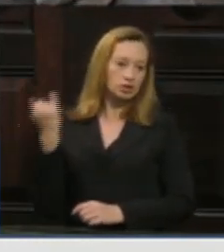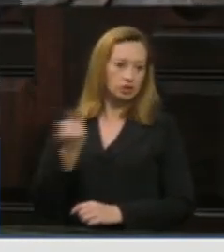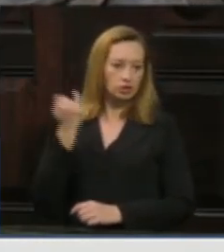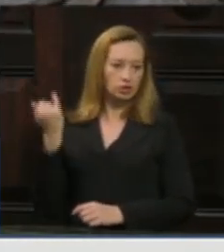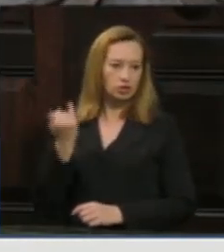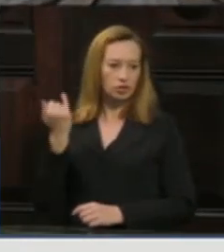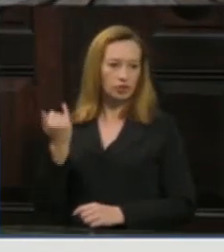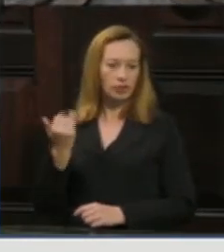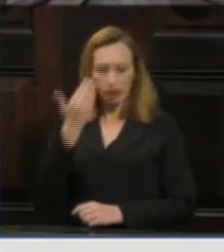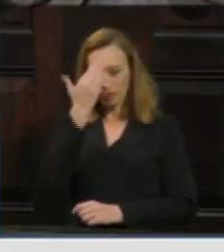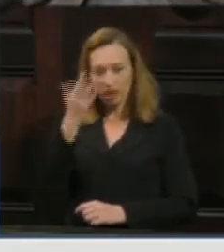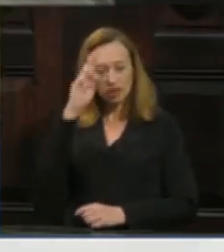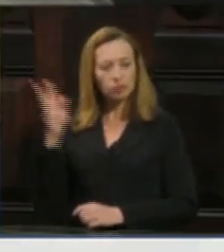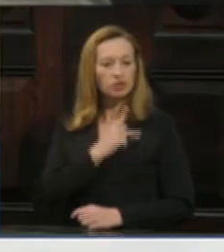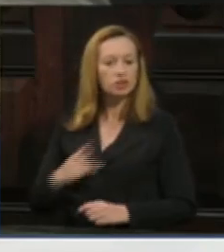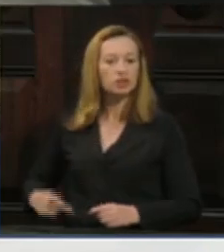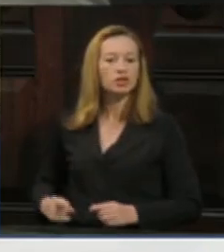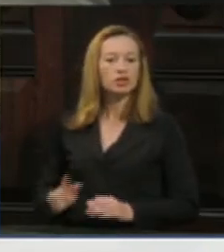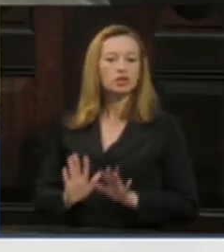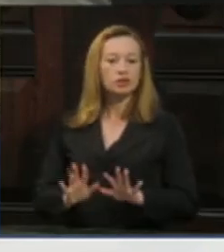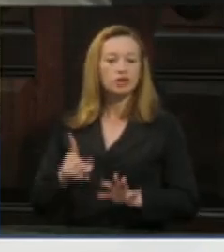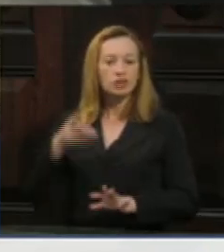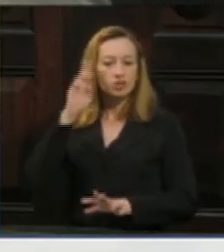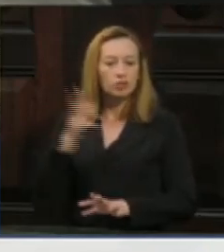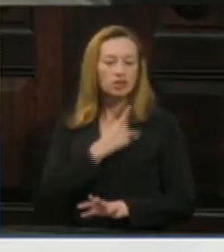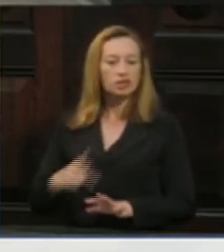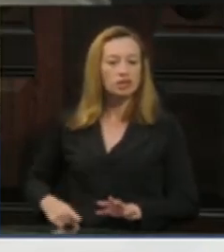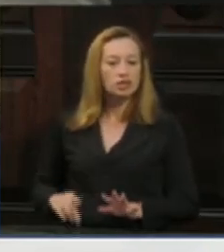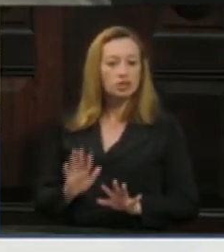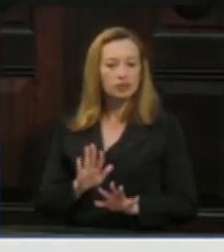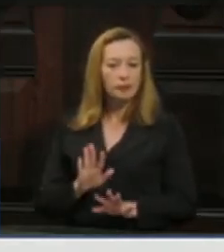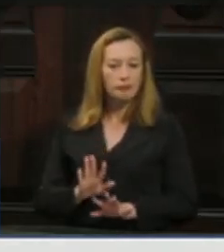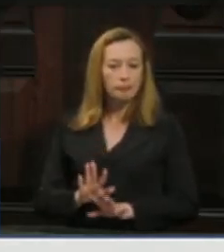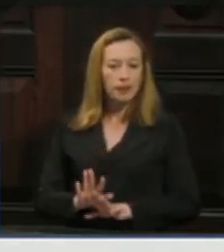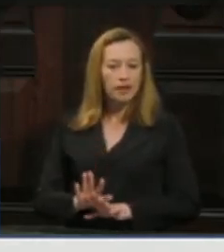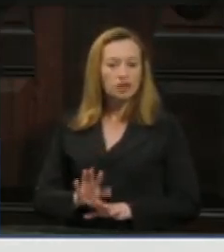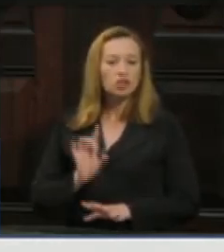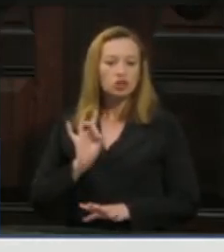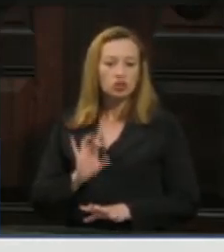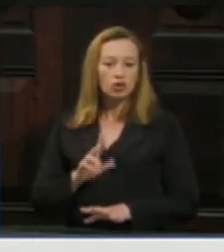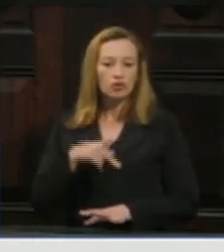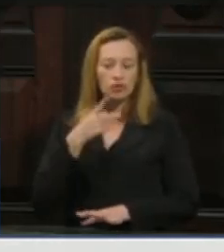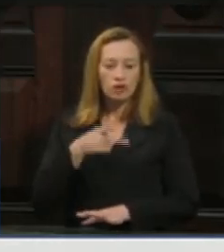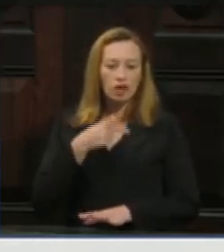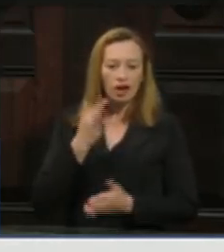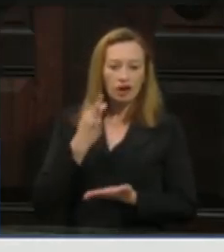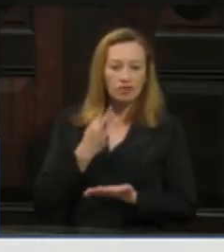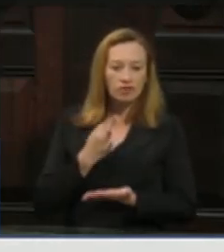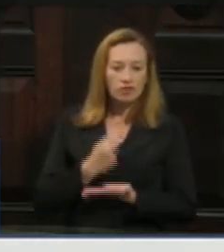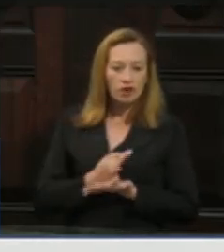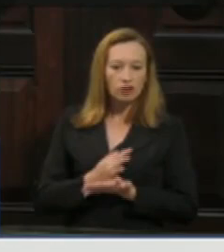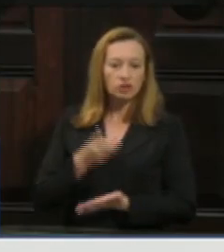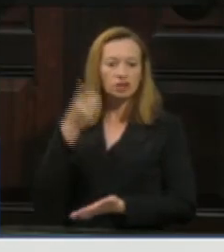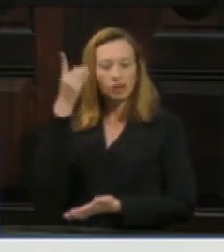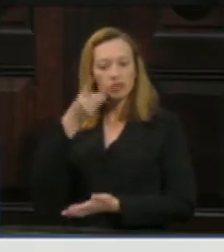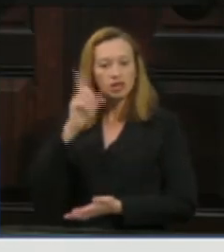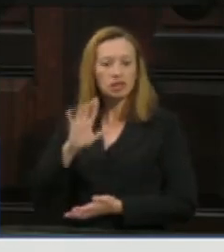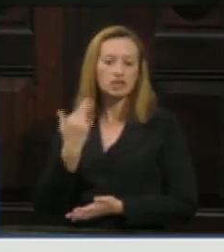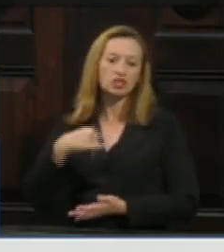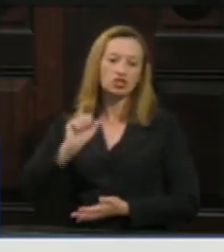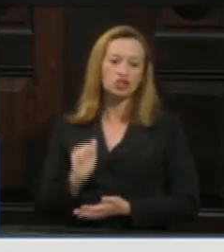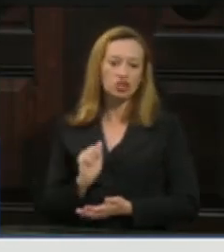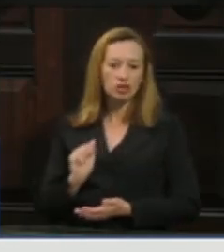Em discussão, não havendo quem queira discutir, encerrada a discussão em votação, senhores que aprovam a discussão, aprovado. Pela ordem, deputado Samuel, vai autógrafo,